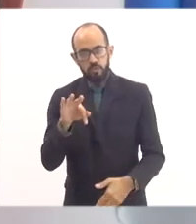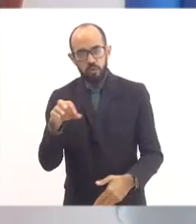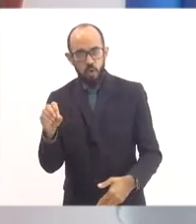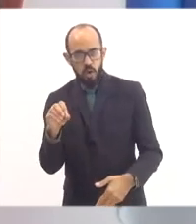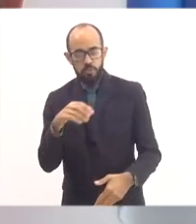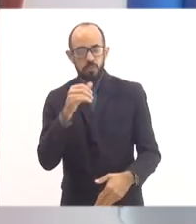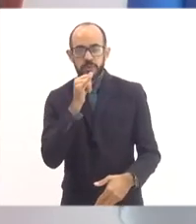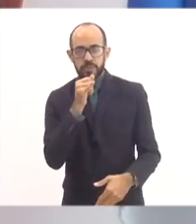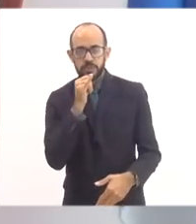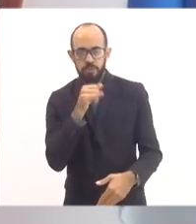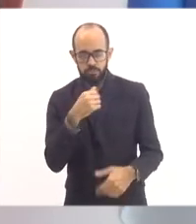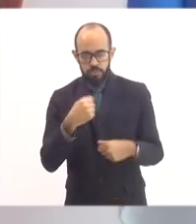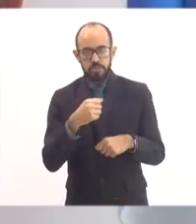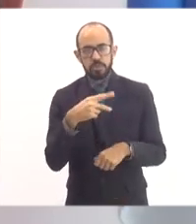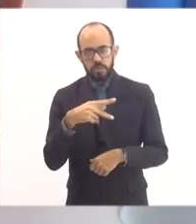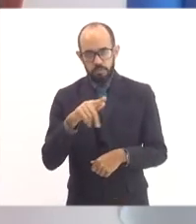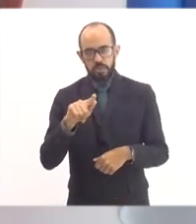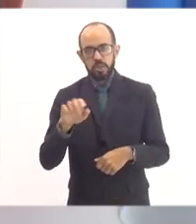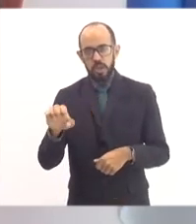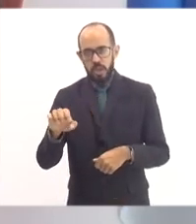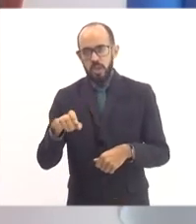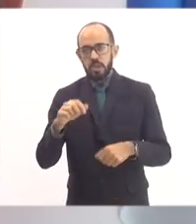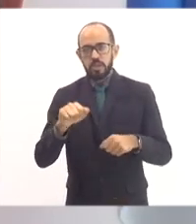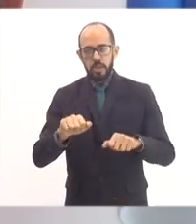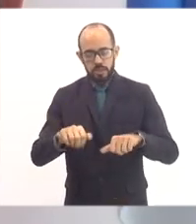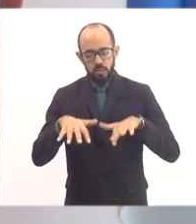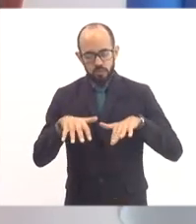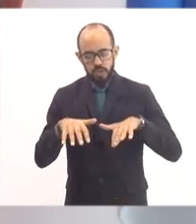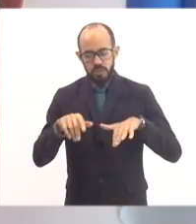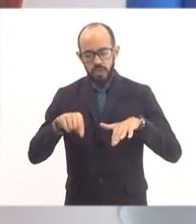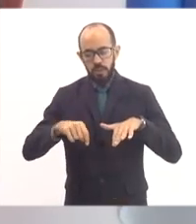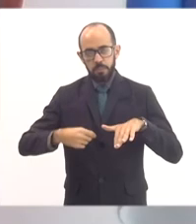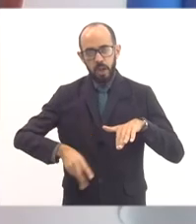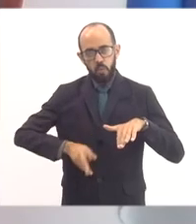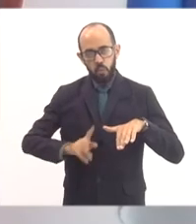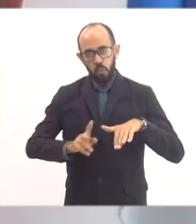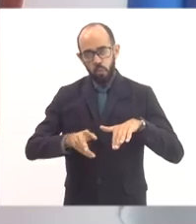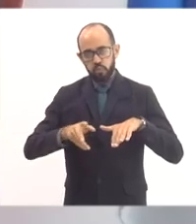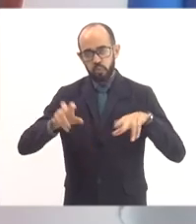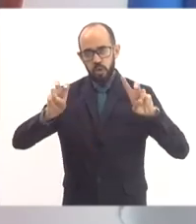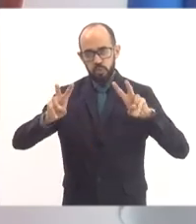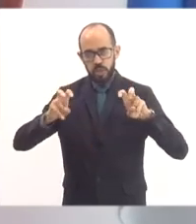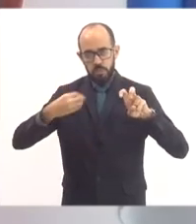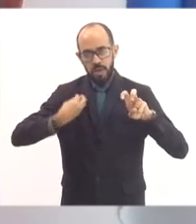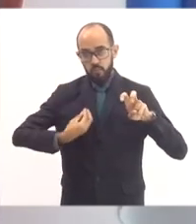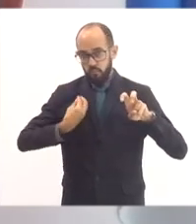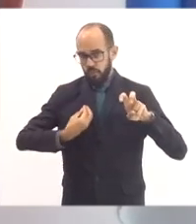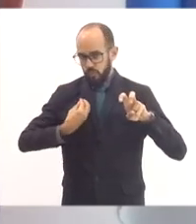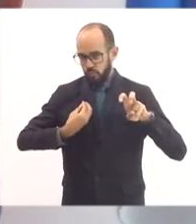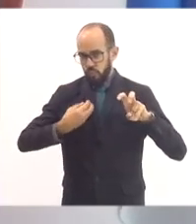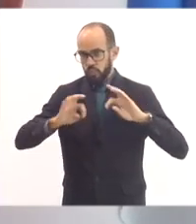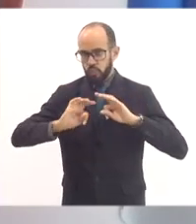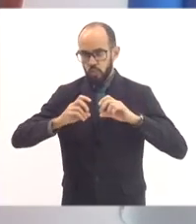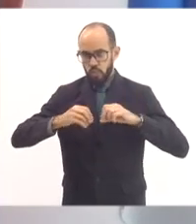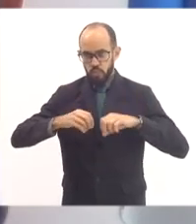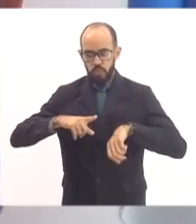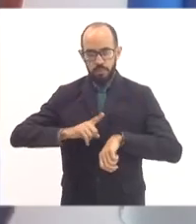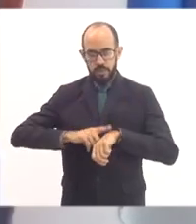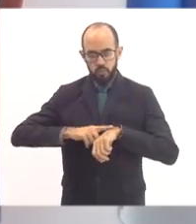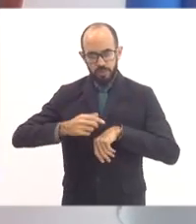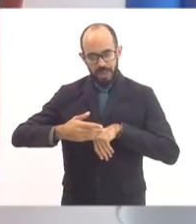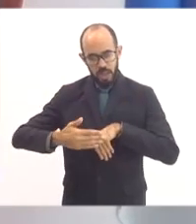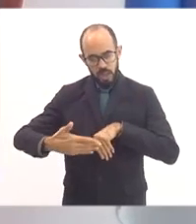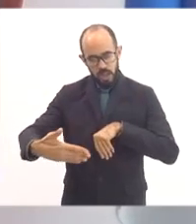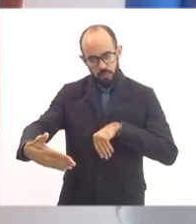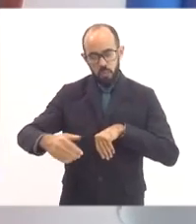E, sem dúvida nenhuma, essas audiências servem para manter vivo o tema, porque tudo que se discute, passa o tempo e não se resolve, a